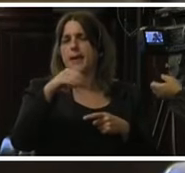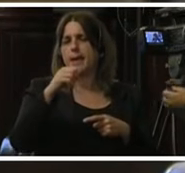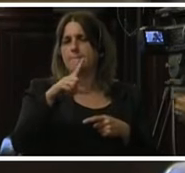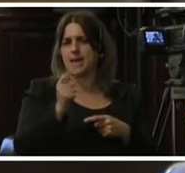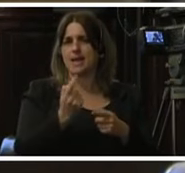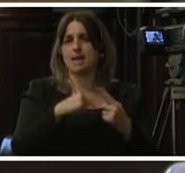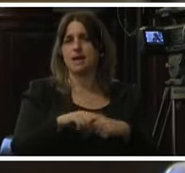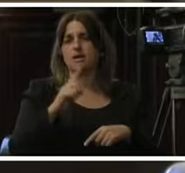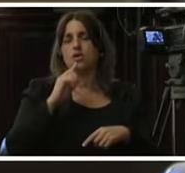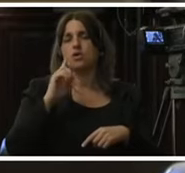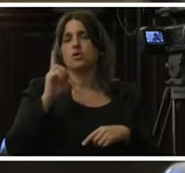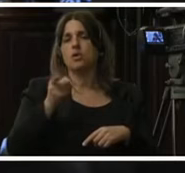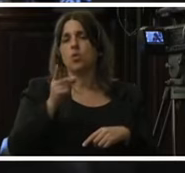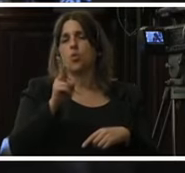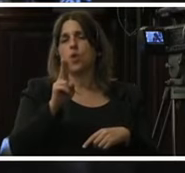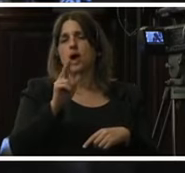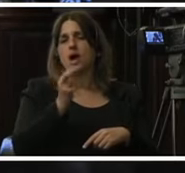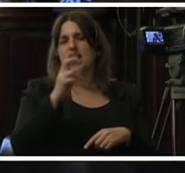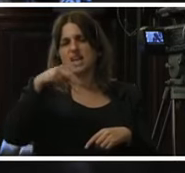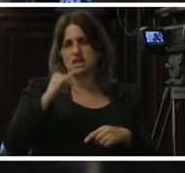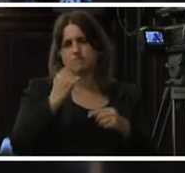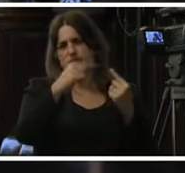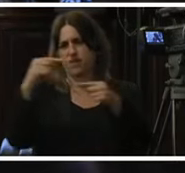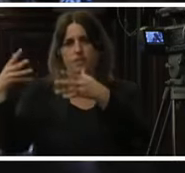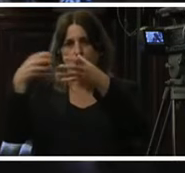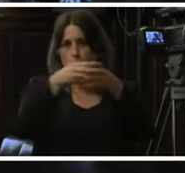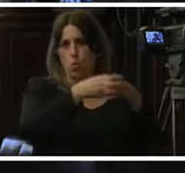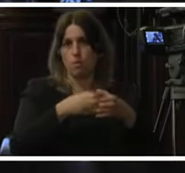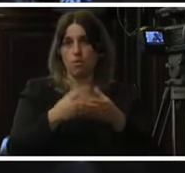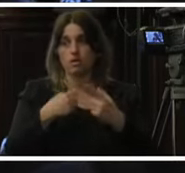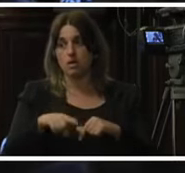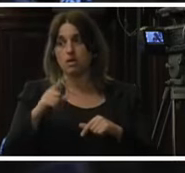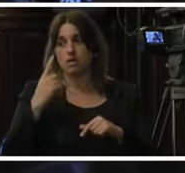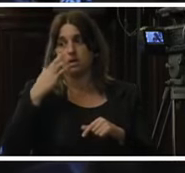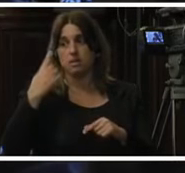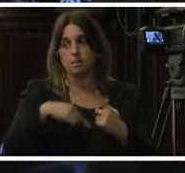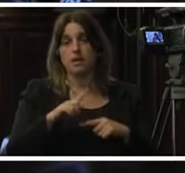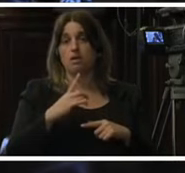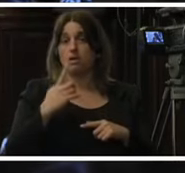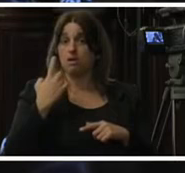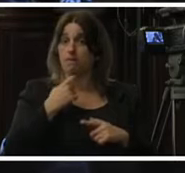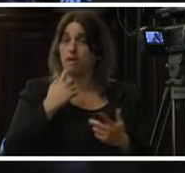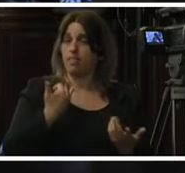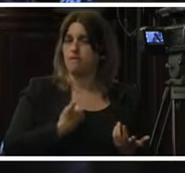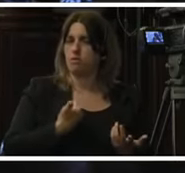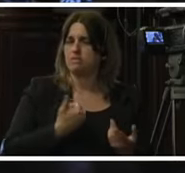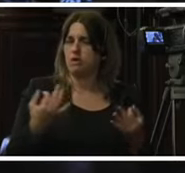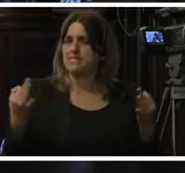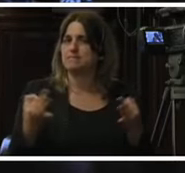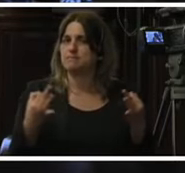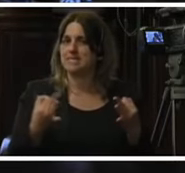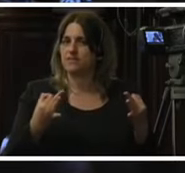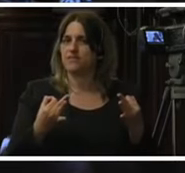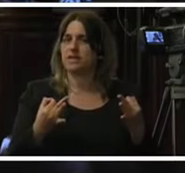luz e guarani contra os cheiros também deverão contactar os que não temos como informações específicas